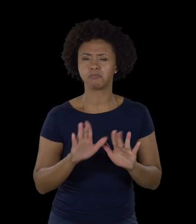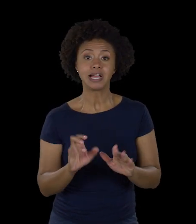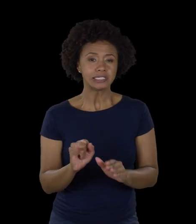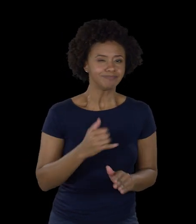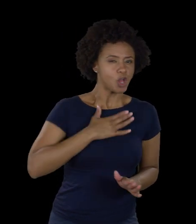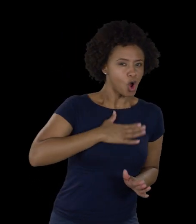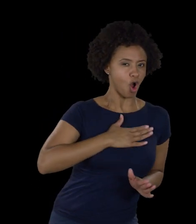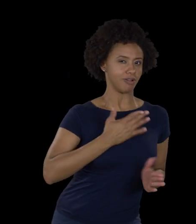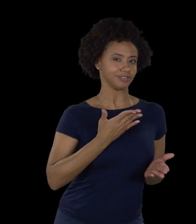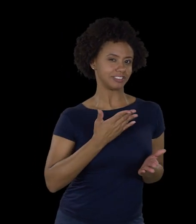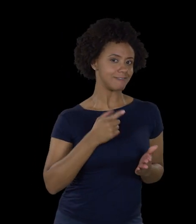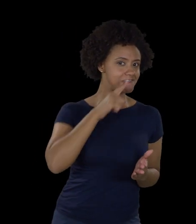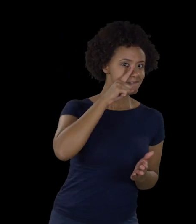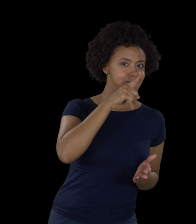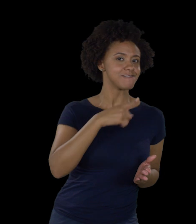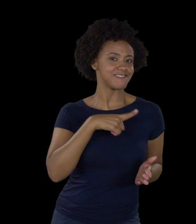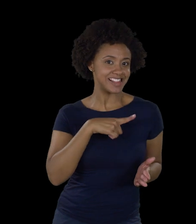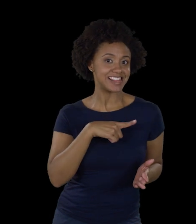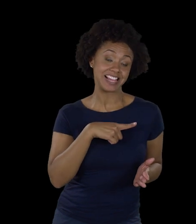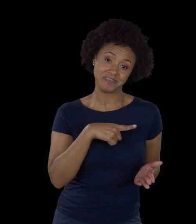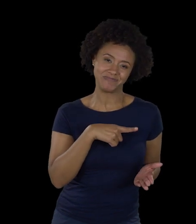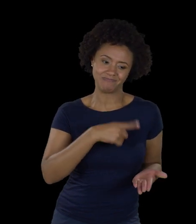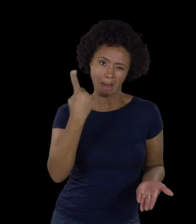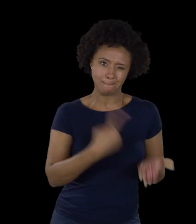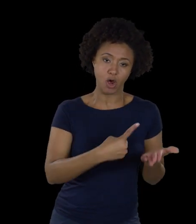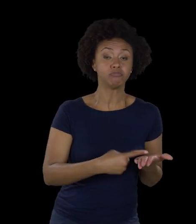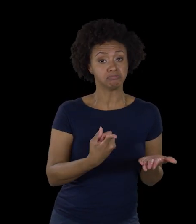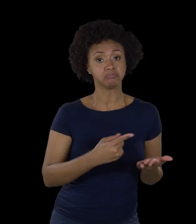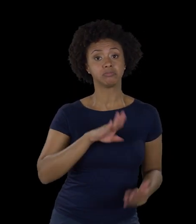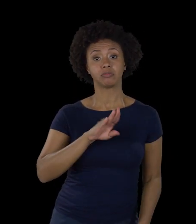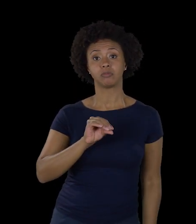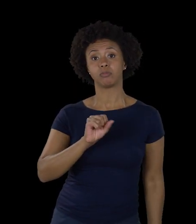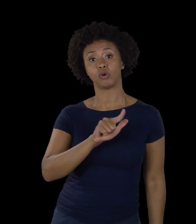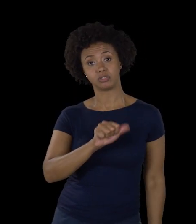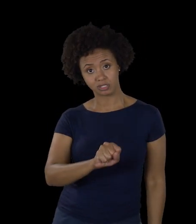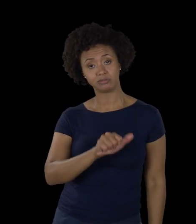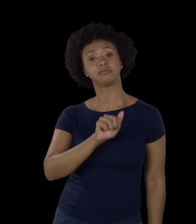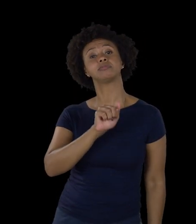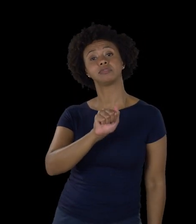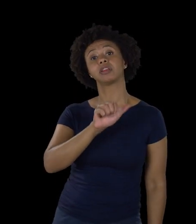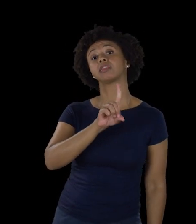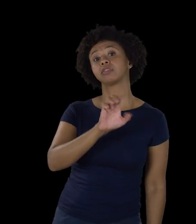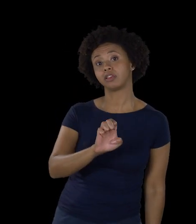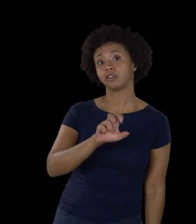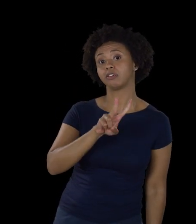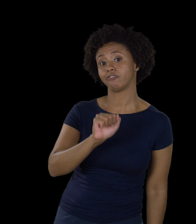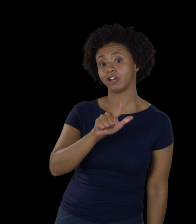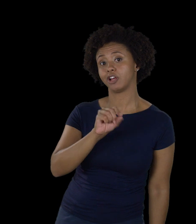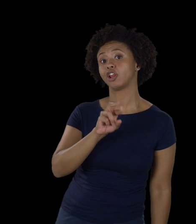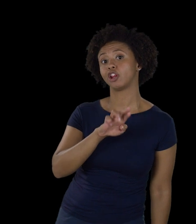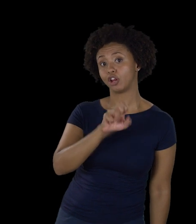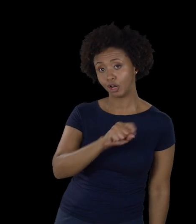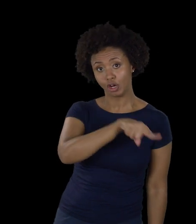certo risco, como vimos o perfil do investidor, a Bolsa de Valores também é interessante. A Bolsa é um mercado onde se